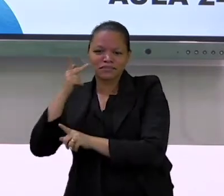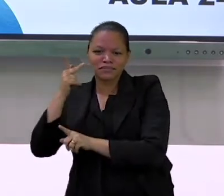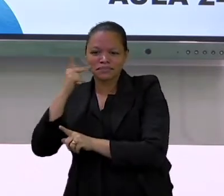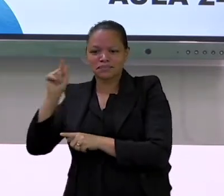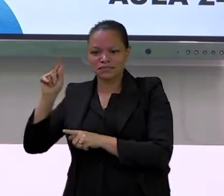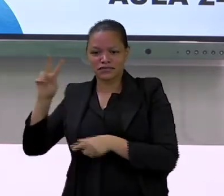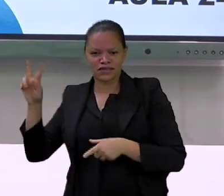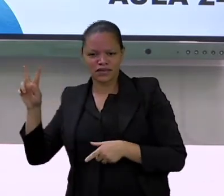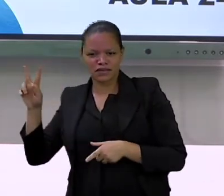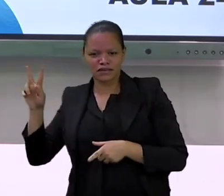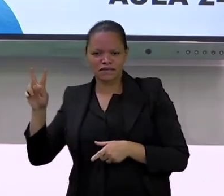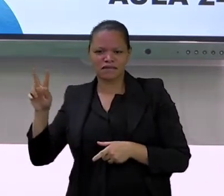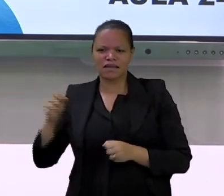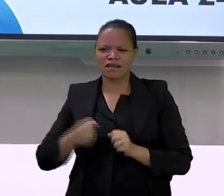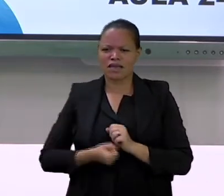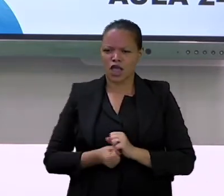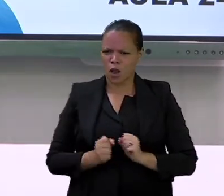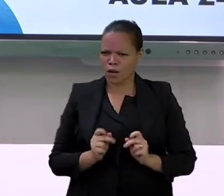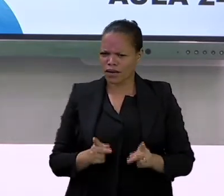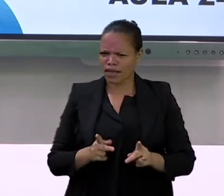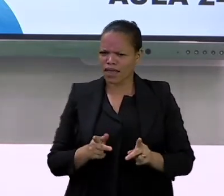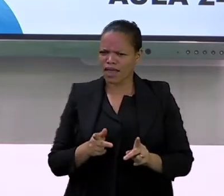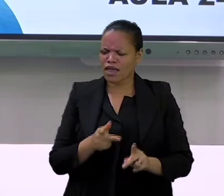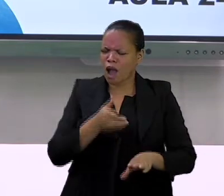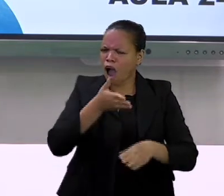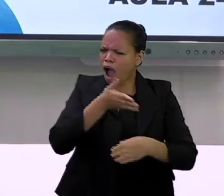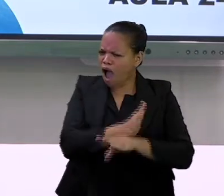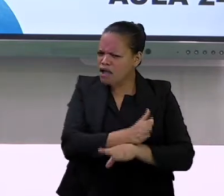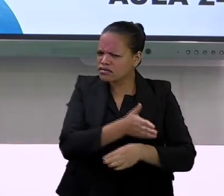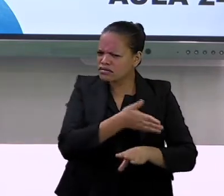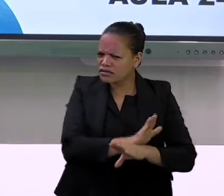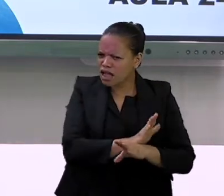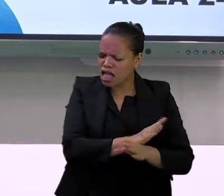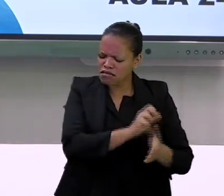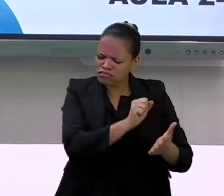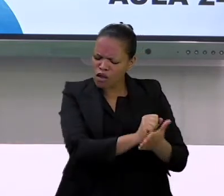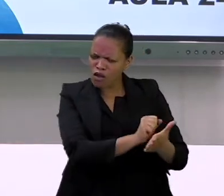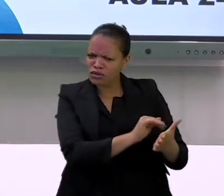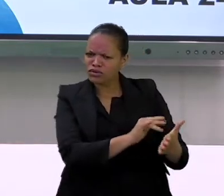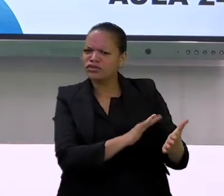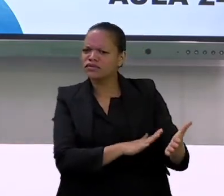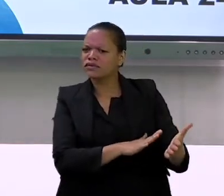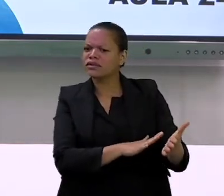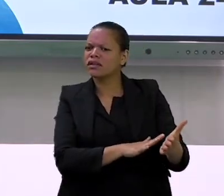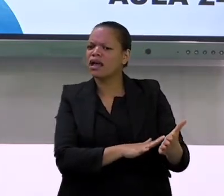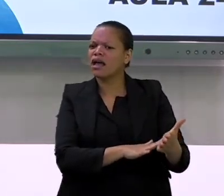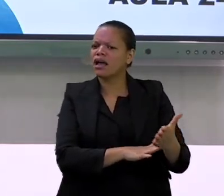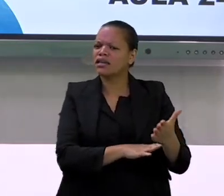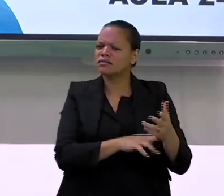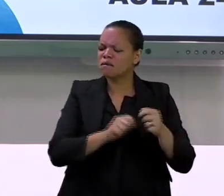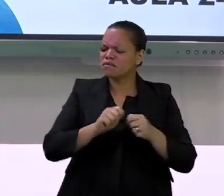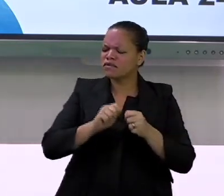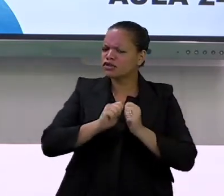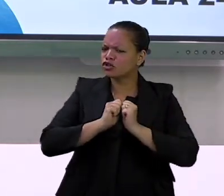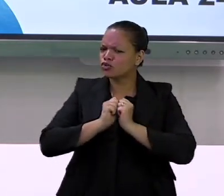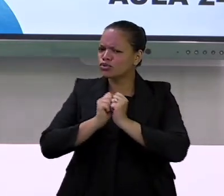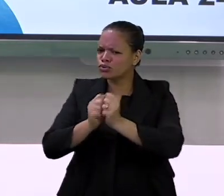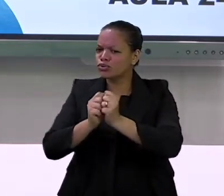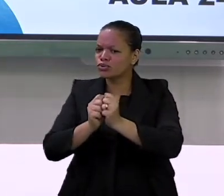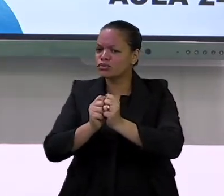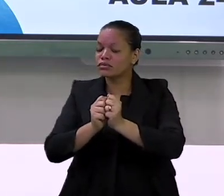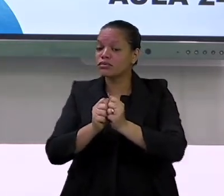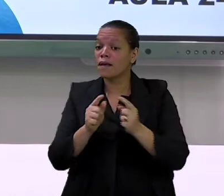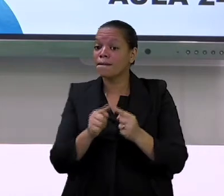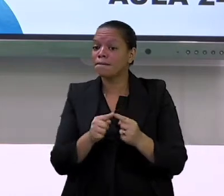não fez, ainda dá tempo. Corre lá, pega a sua atividade, seu caderno e vamos fazer juntos. Antes de